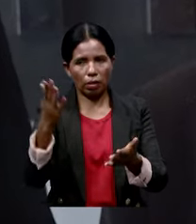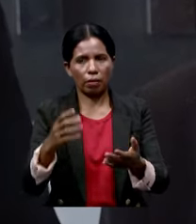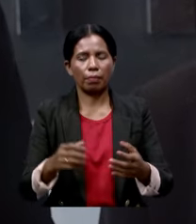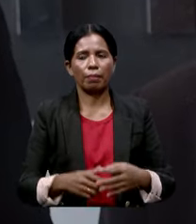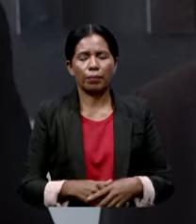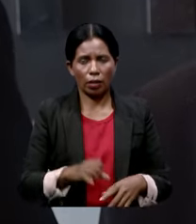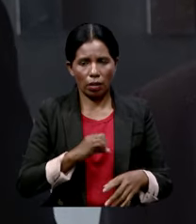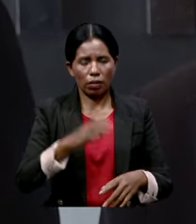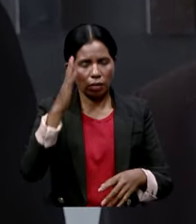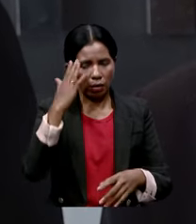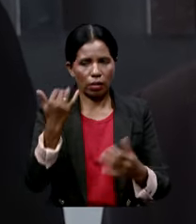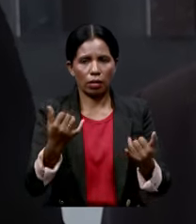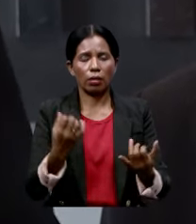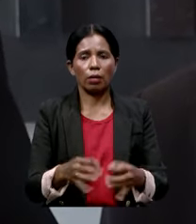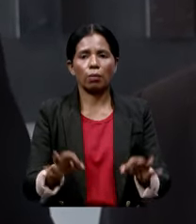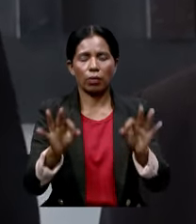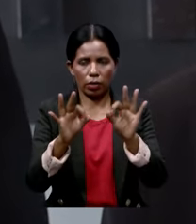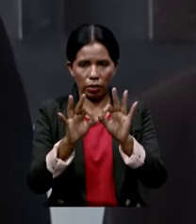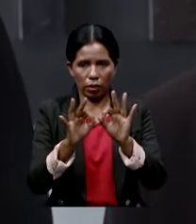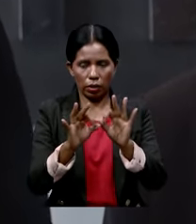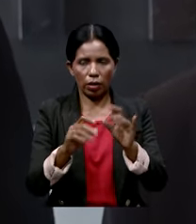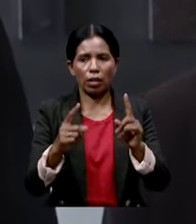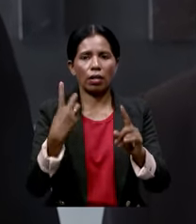A única coisa que é importante e bem,